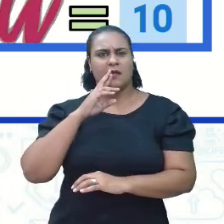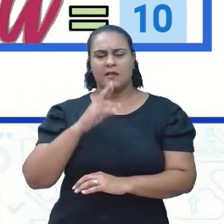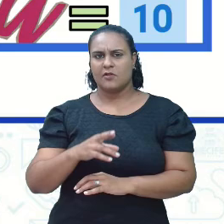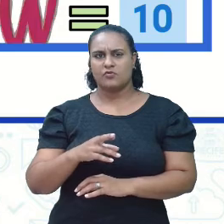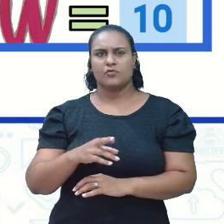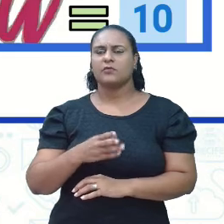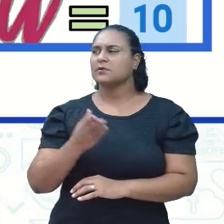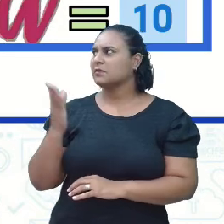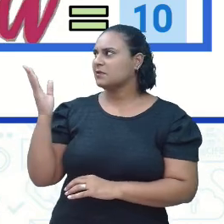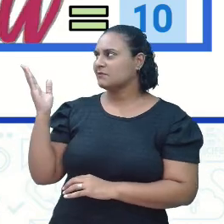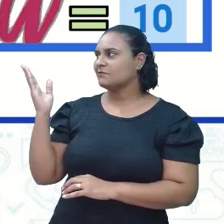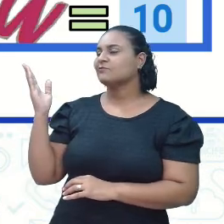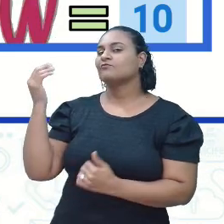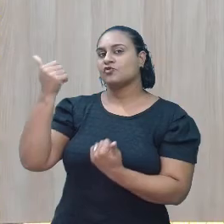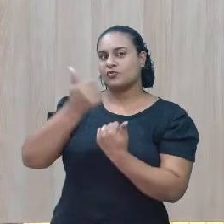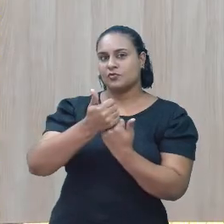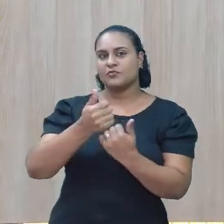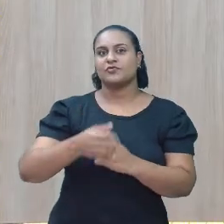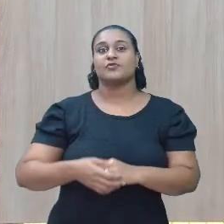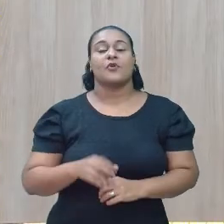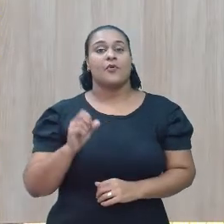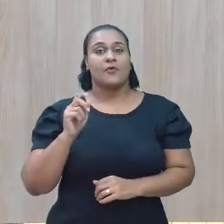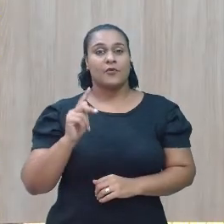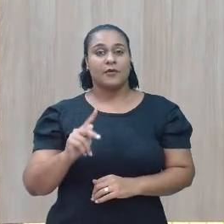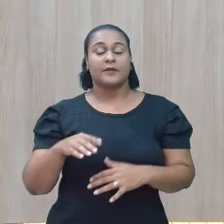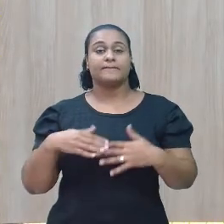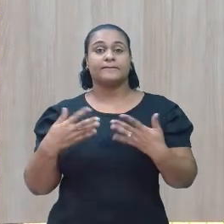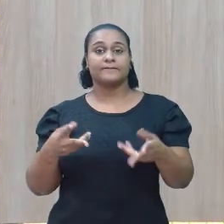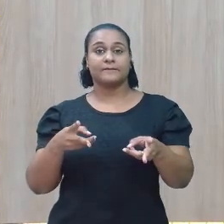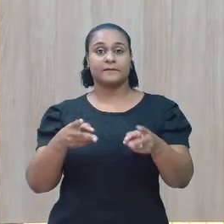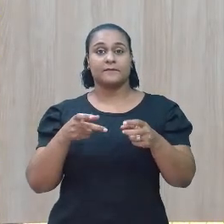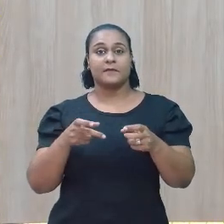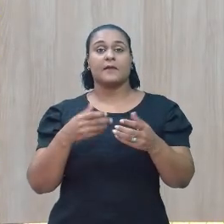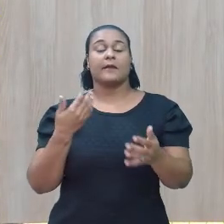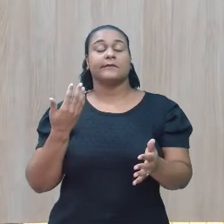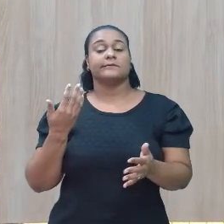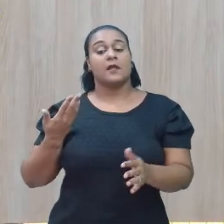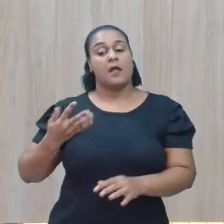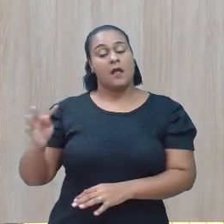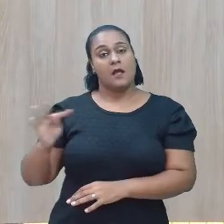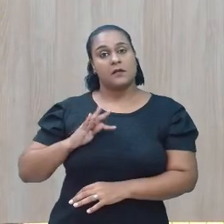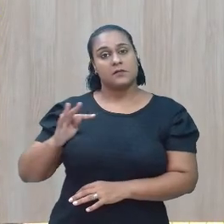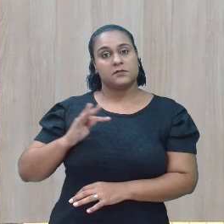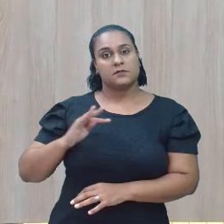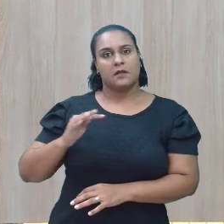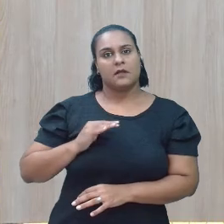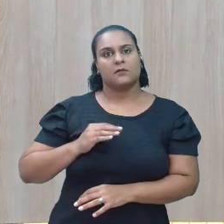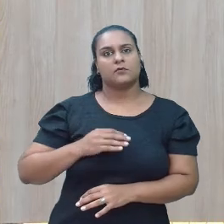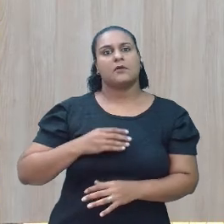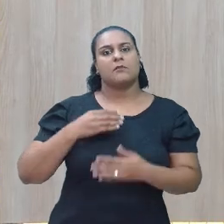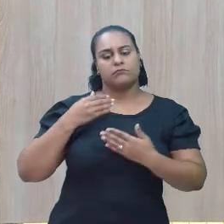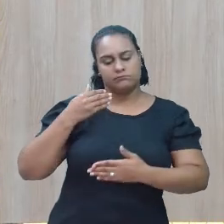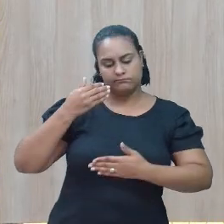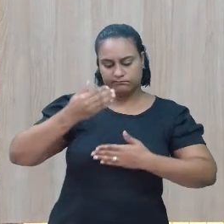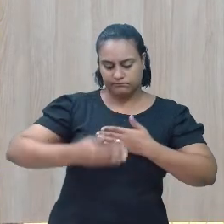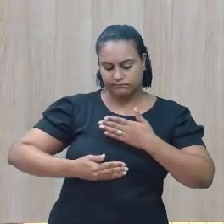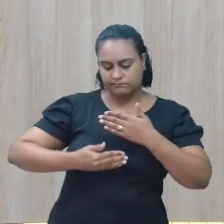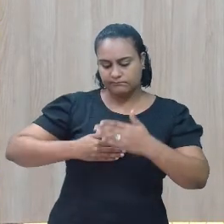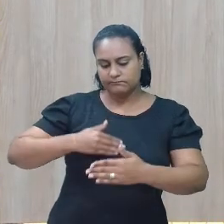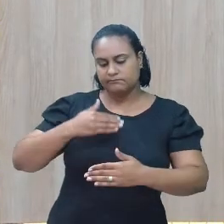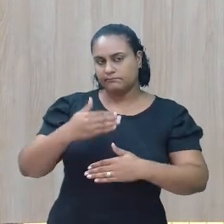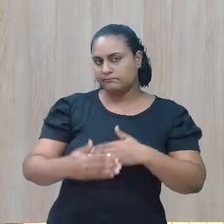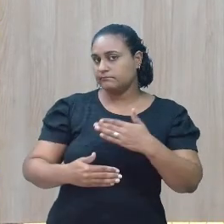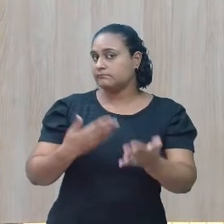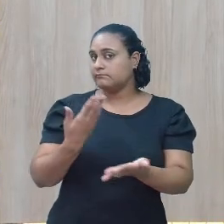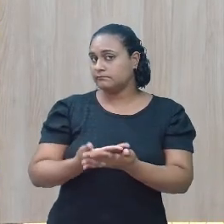esse sistema aí, tá certo? Então perceba que as técnicas, elas são passo a passo, e nessa aula aqui